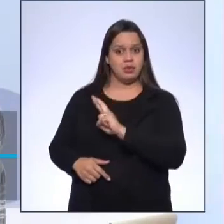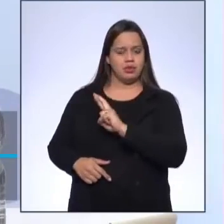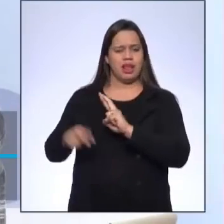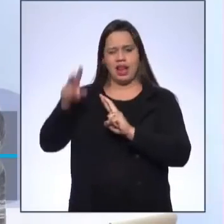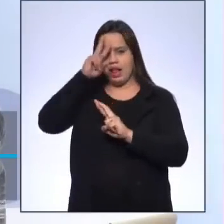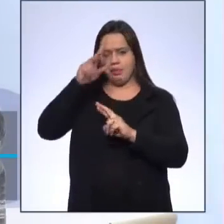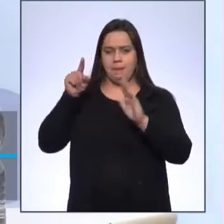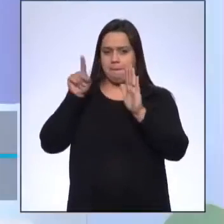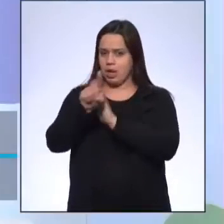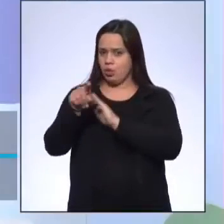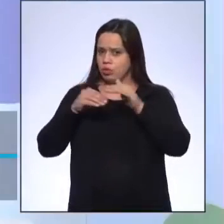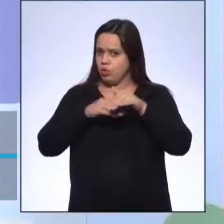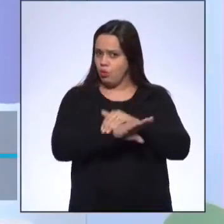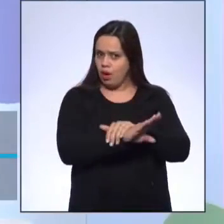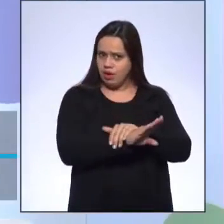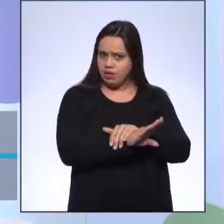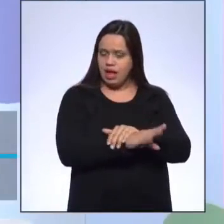final.